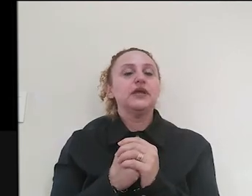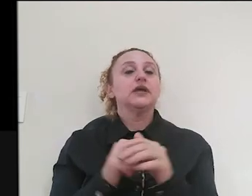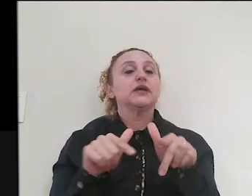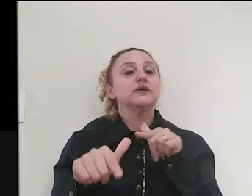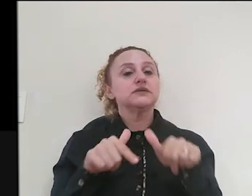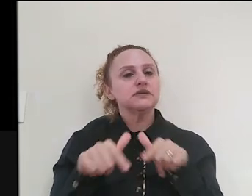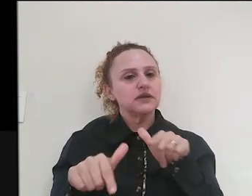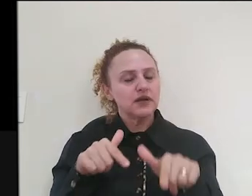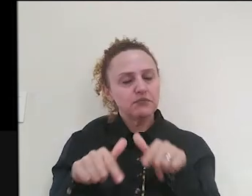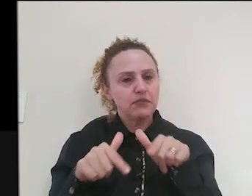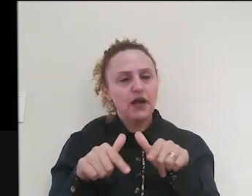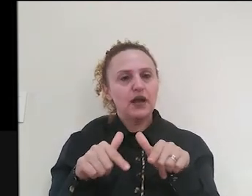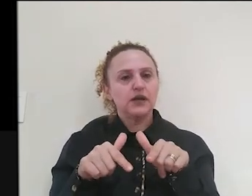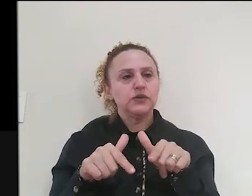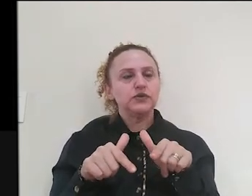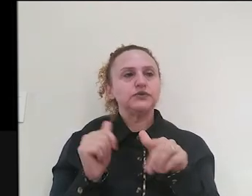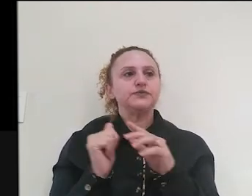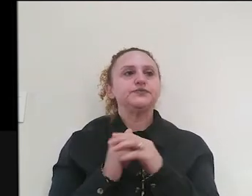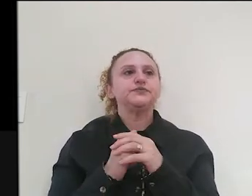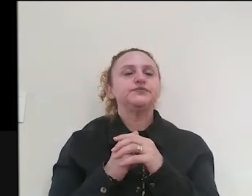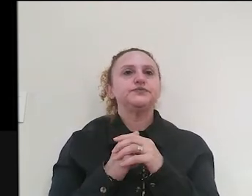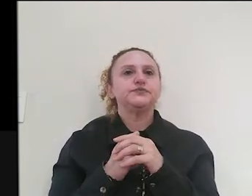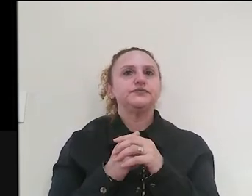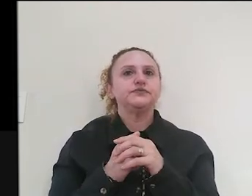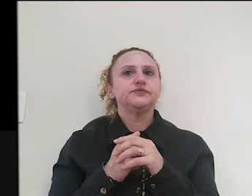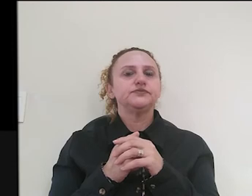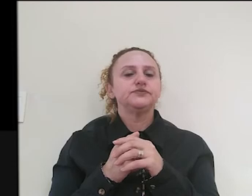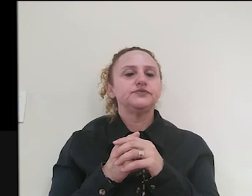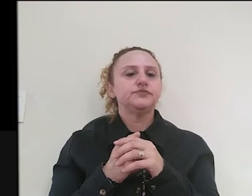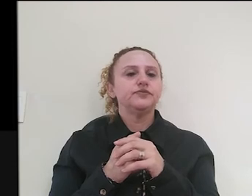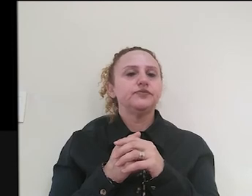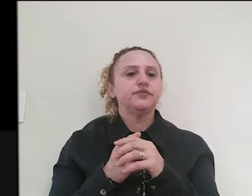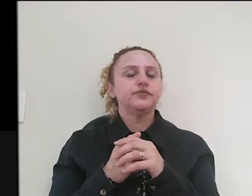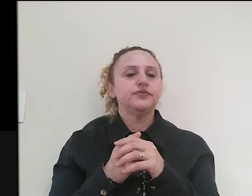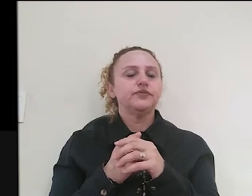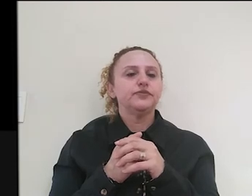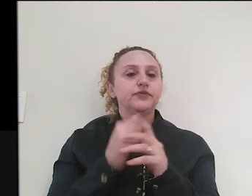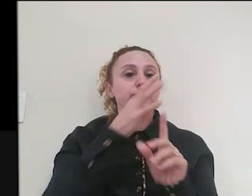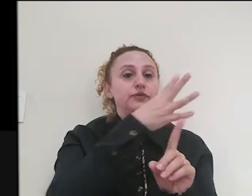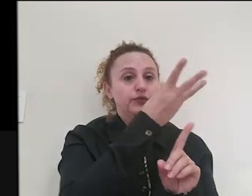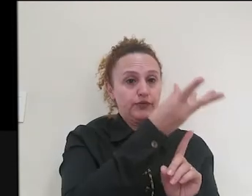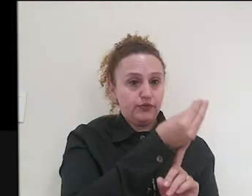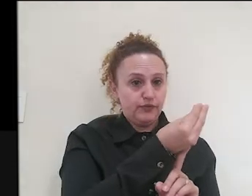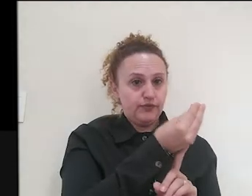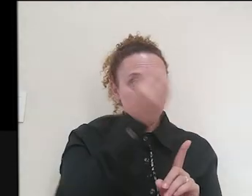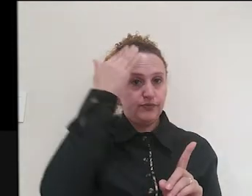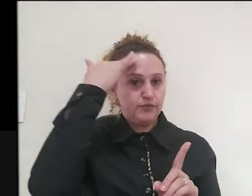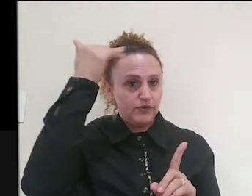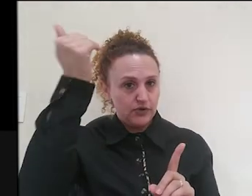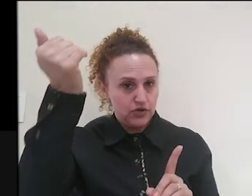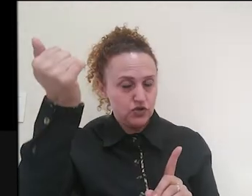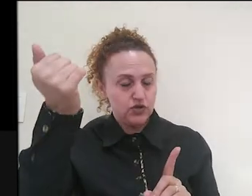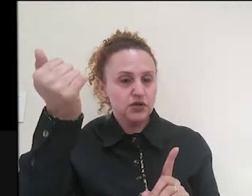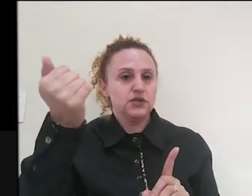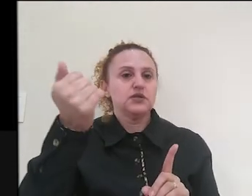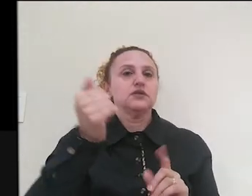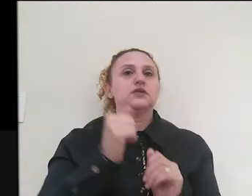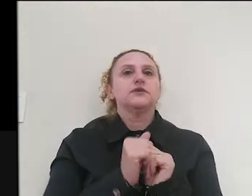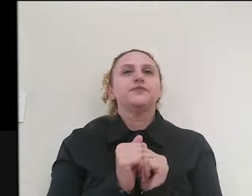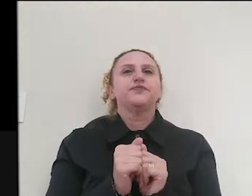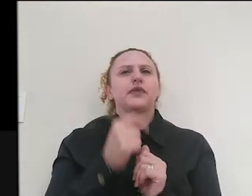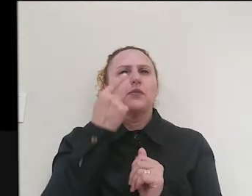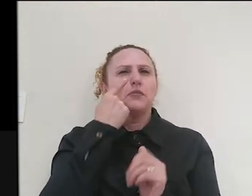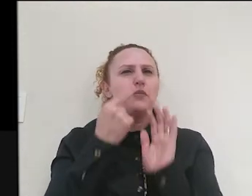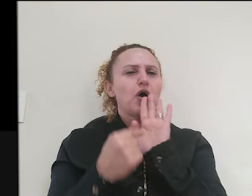artista, em que meio ele está pintando, né? Que artista é esse, de que classe social ele vem. A vida rural também passa a ser tema do